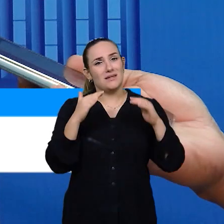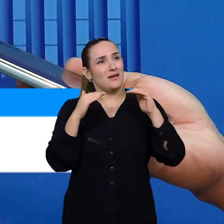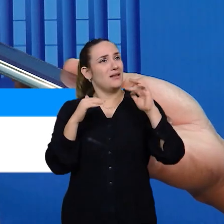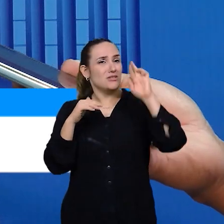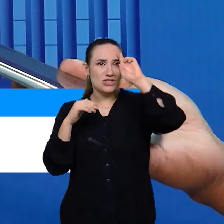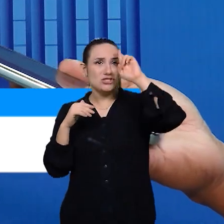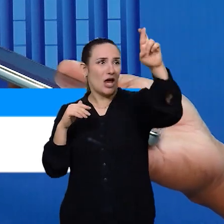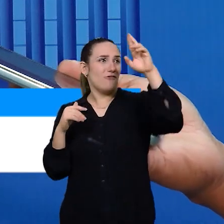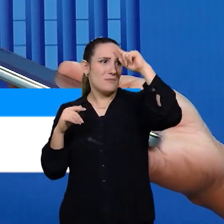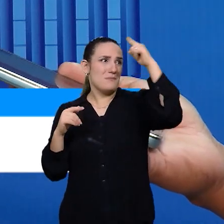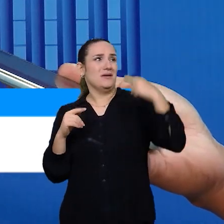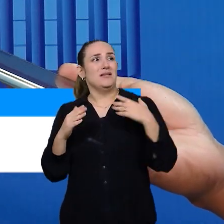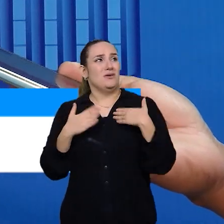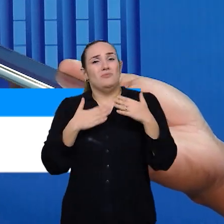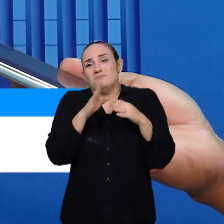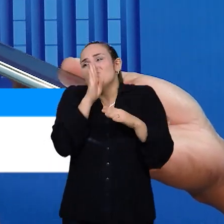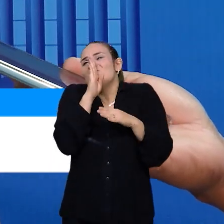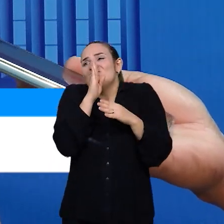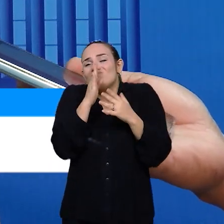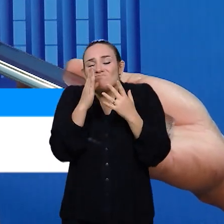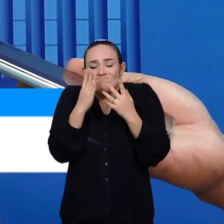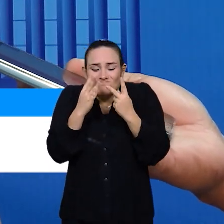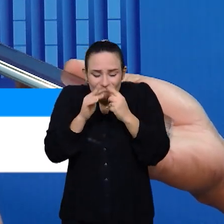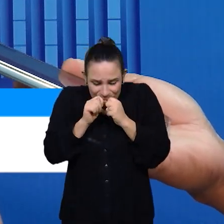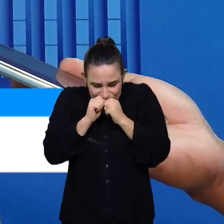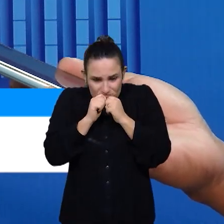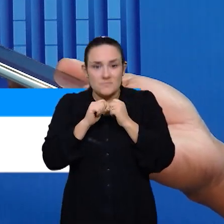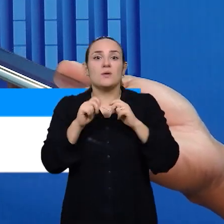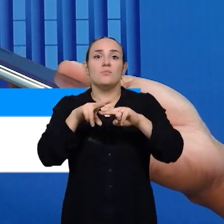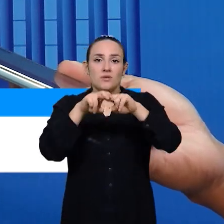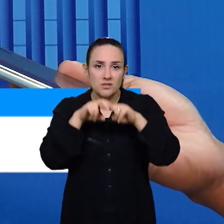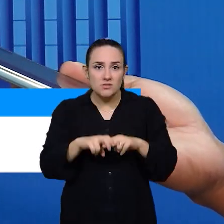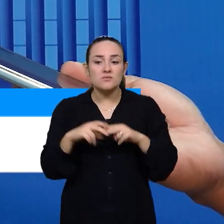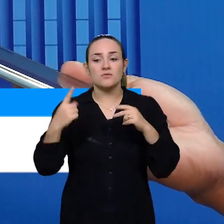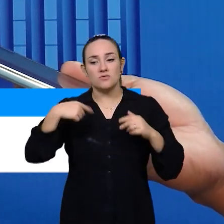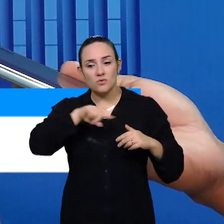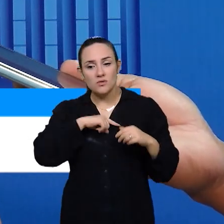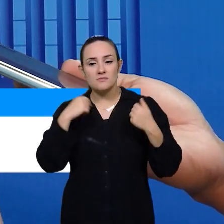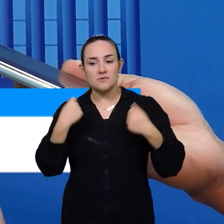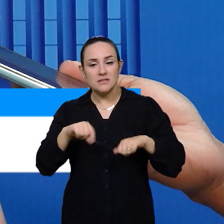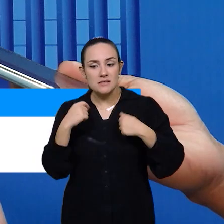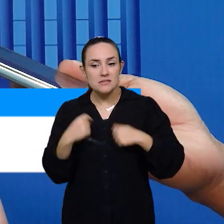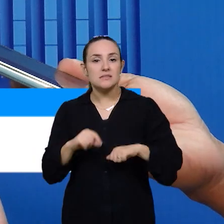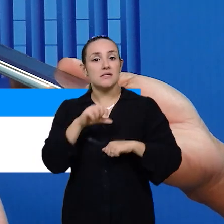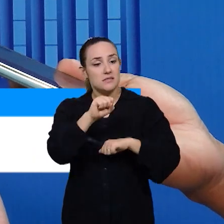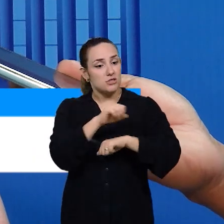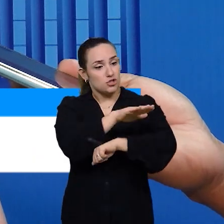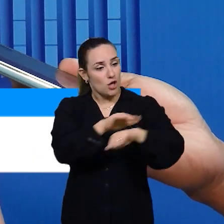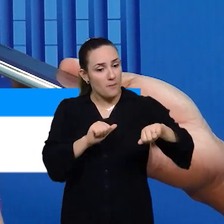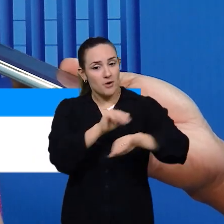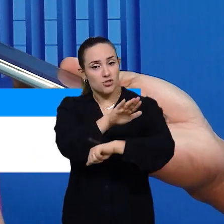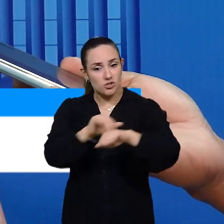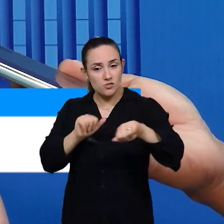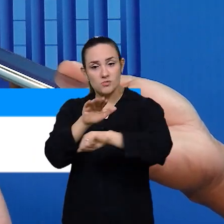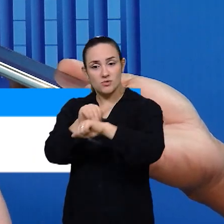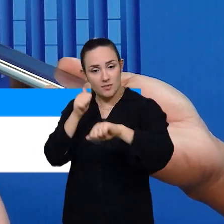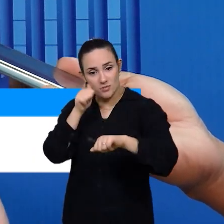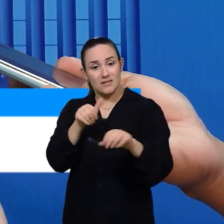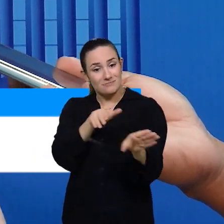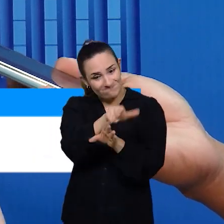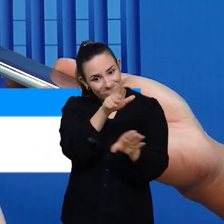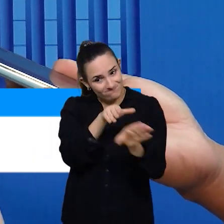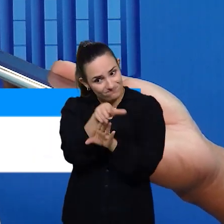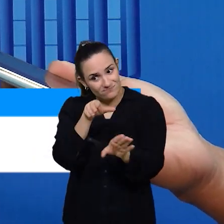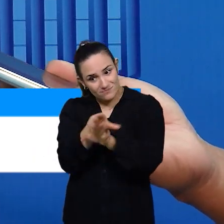tese, superior a ela. Então, a nossa função é trazer às mulheres